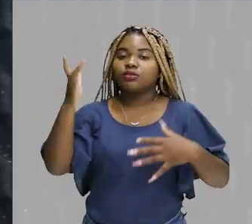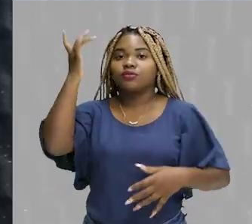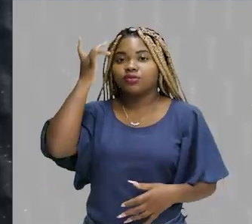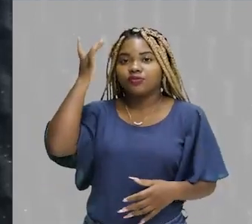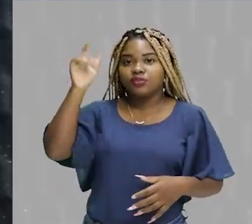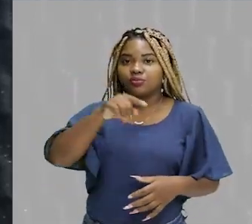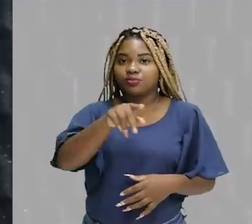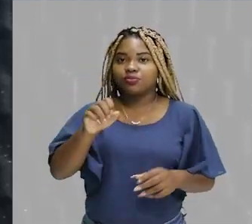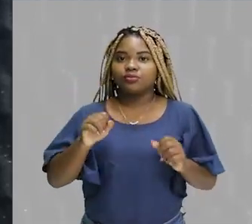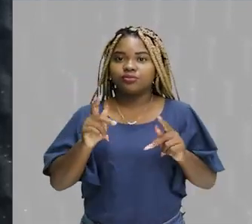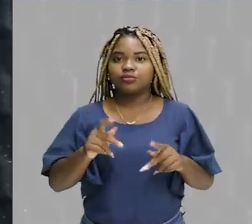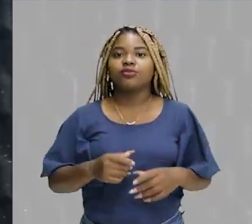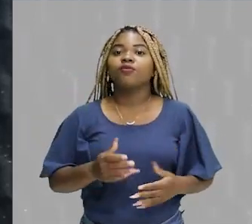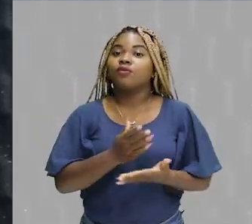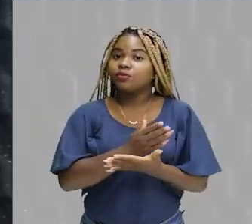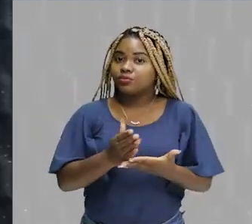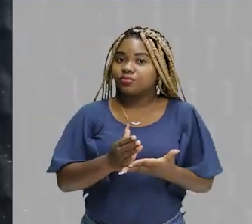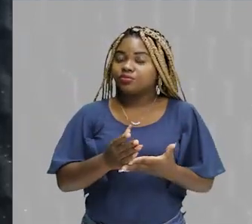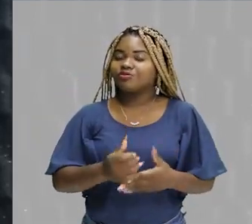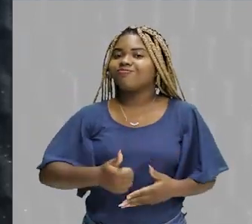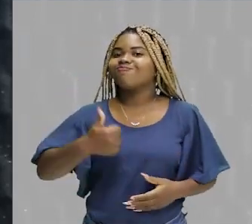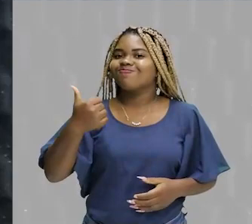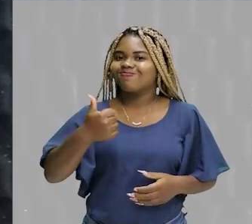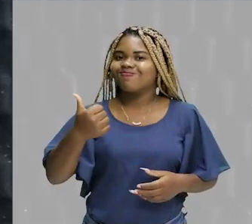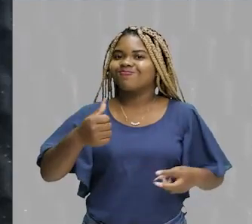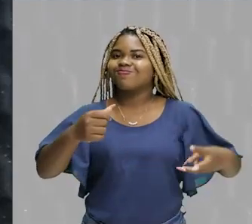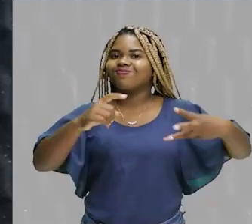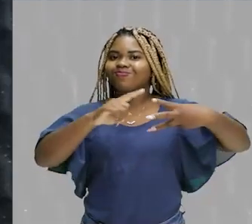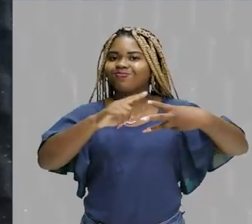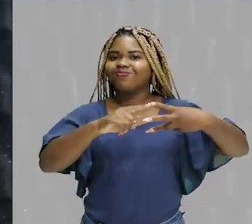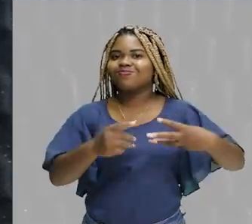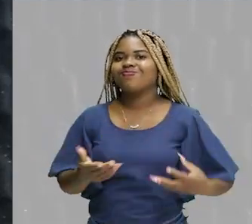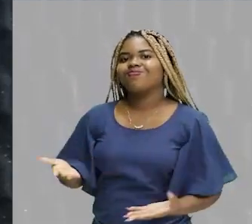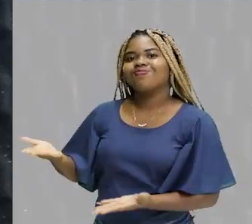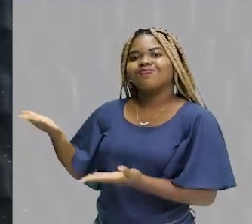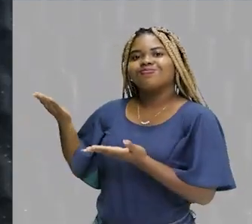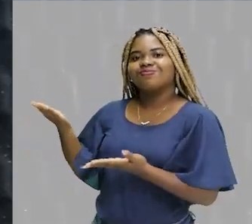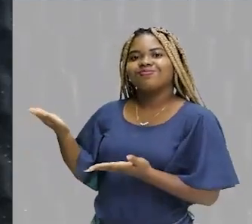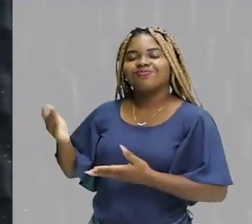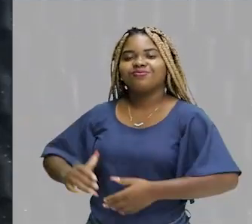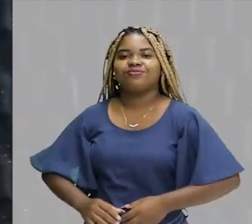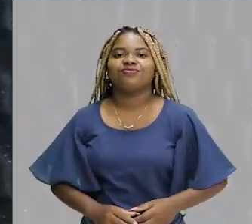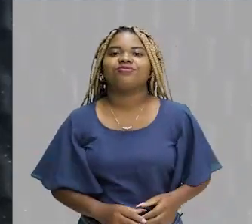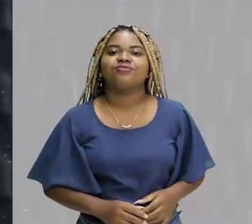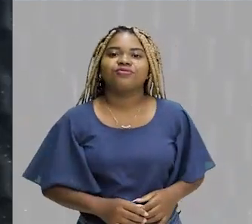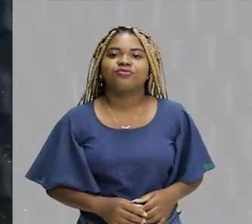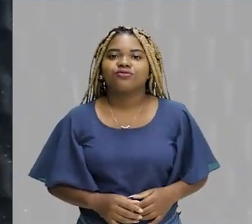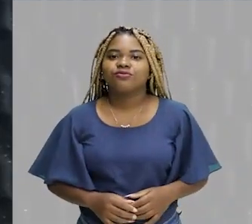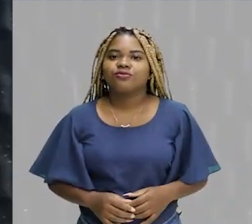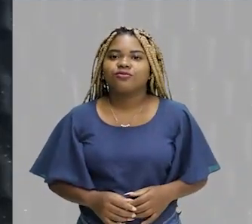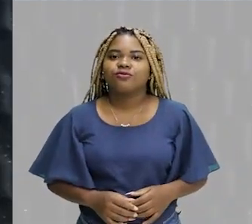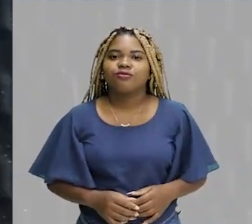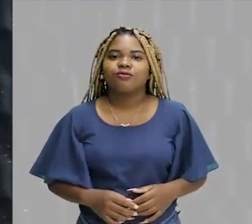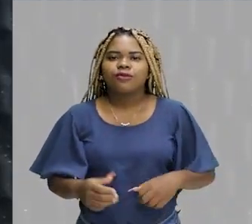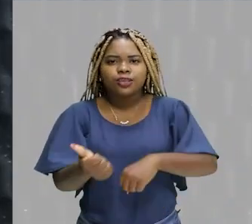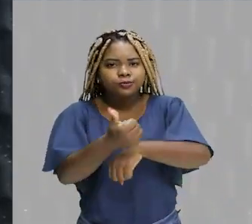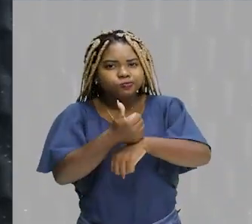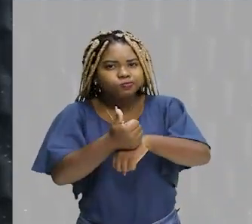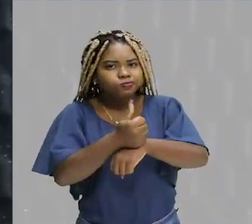primeiro tópico. Vamos lá? A Escola Sociológica de Chicago. Primeira coisa, olha